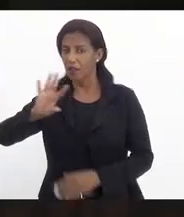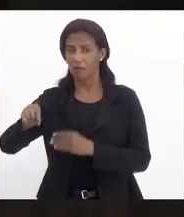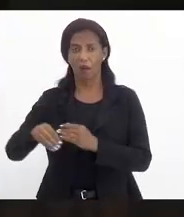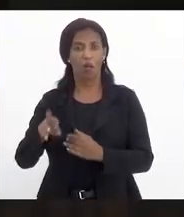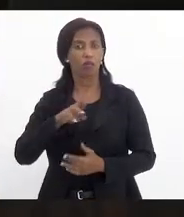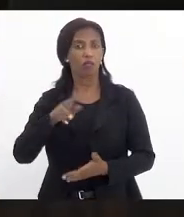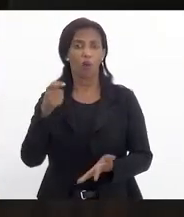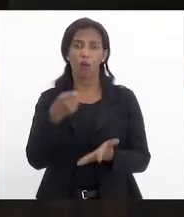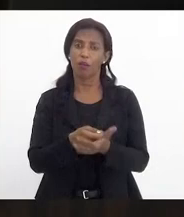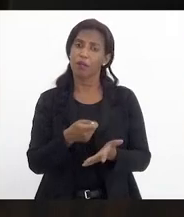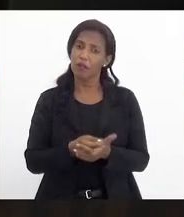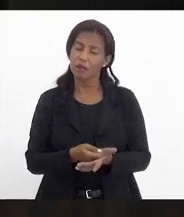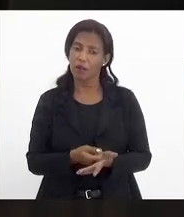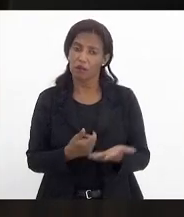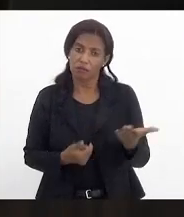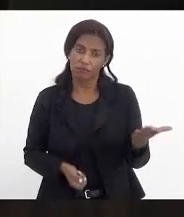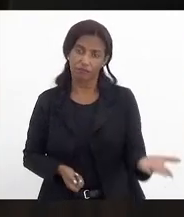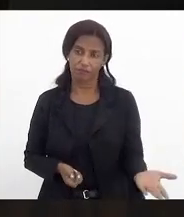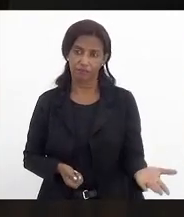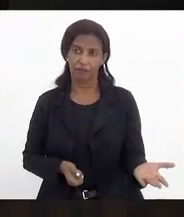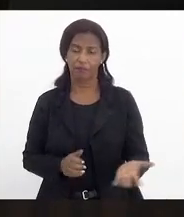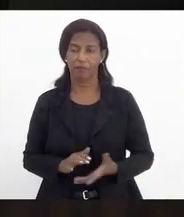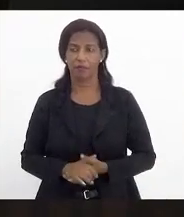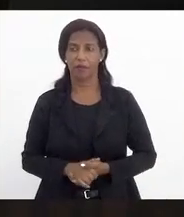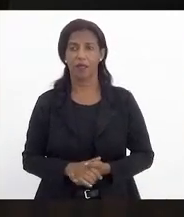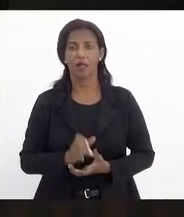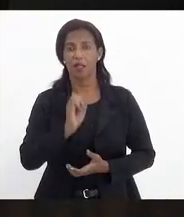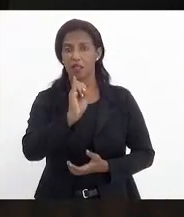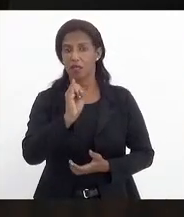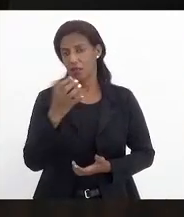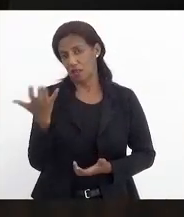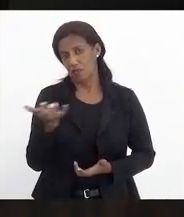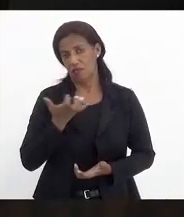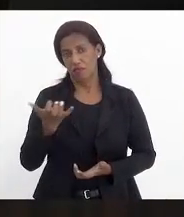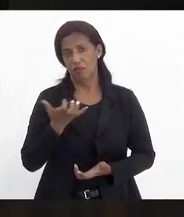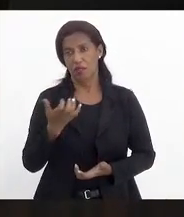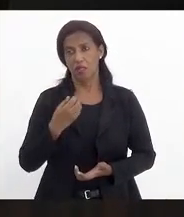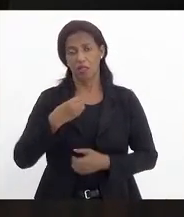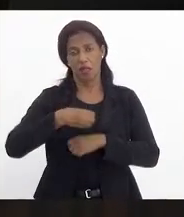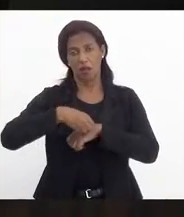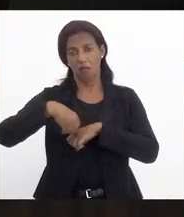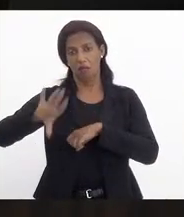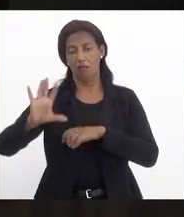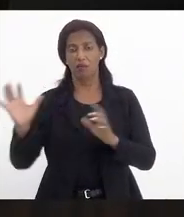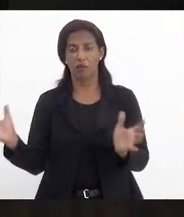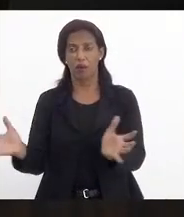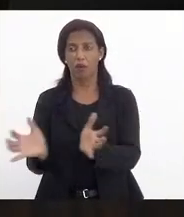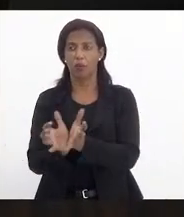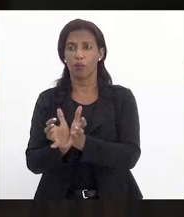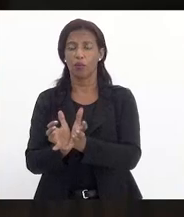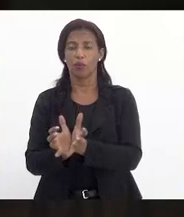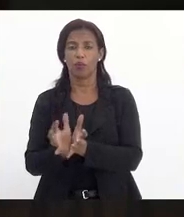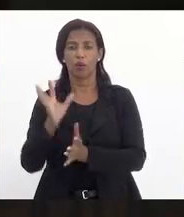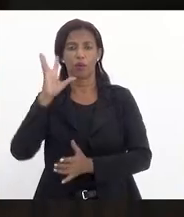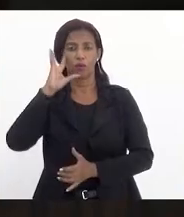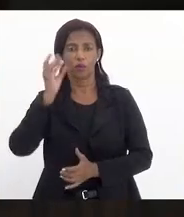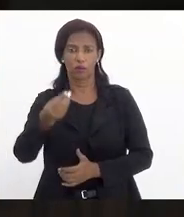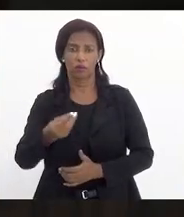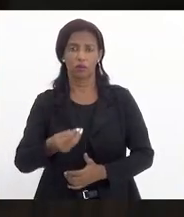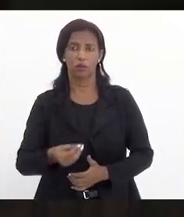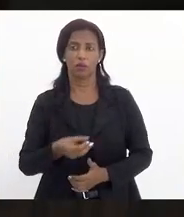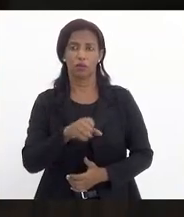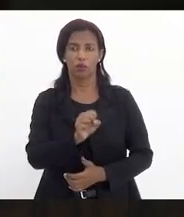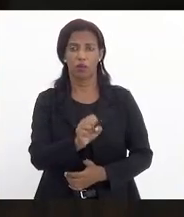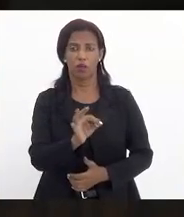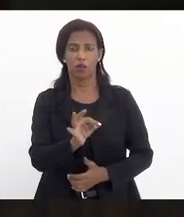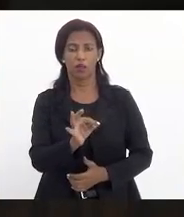obrigação. Se Vossa Excelência quiser, eu vou remeter e vou remeter ao grupo, nesse exato momento, a decisão do